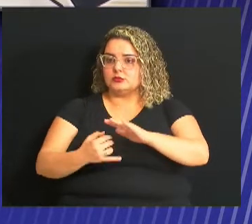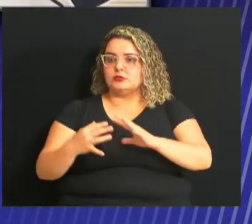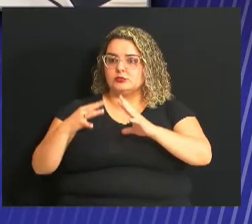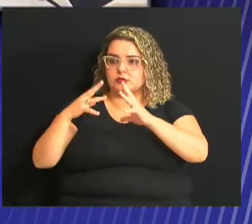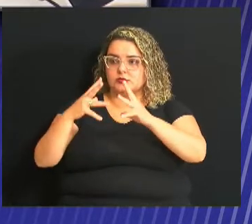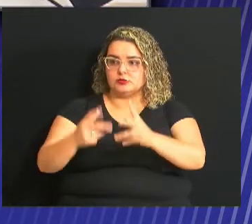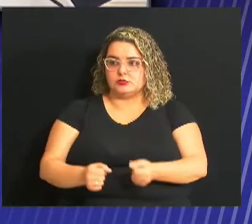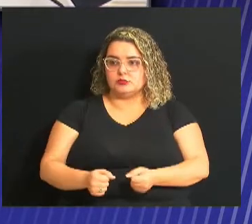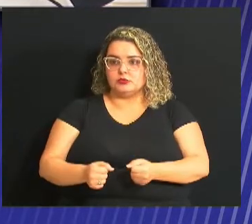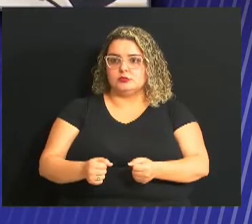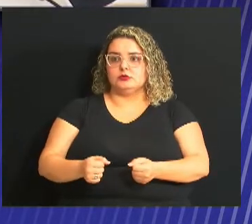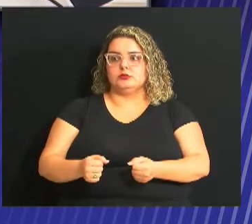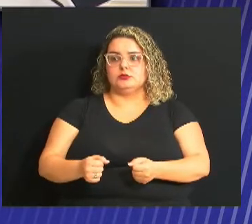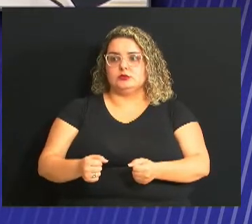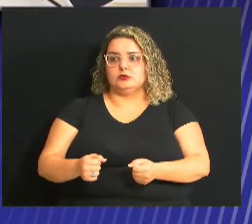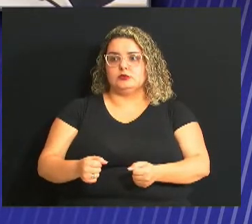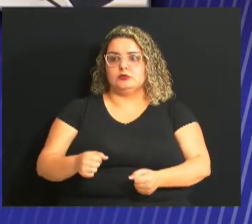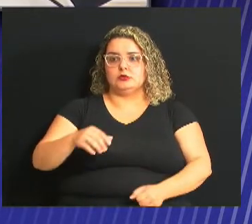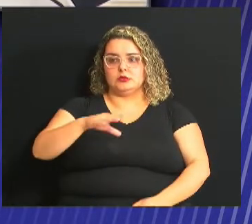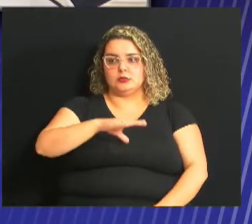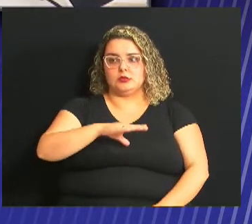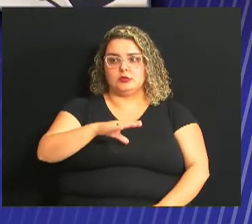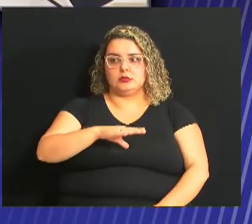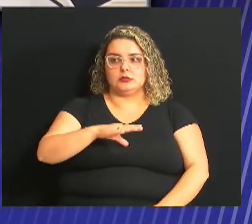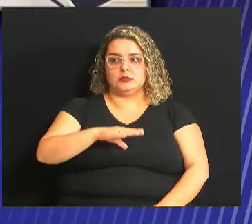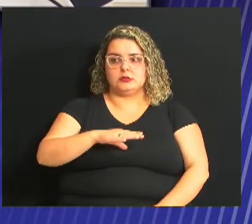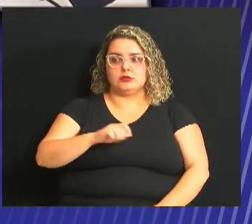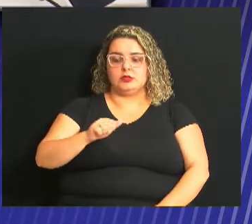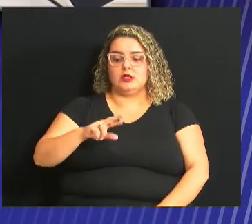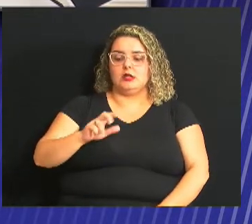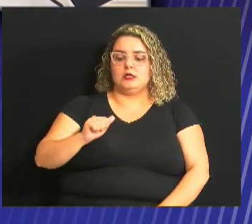com conclusão na cidade de Araçatuba.